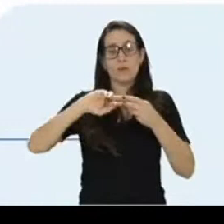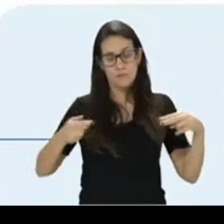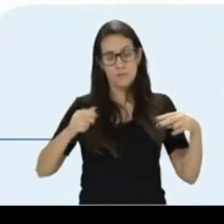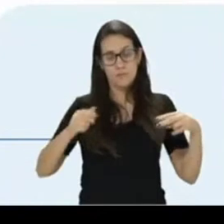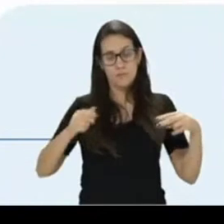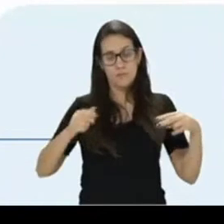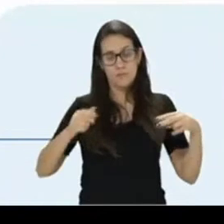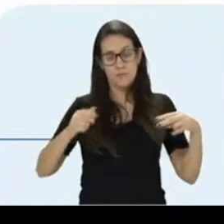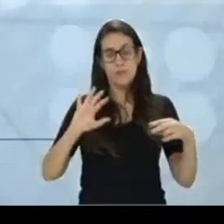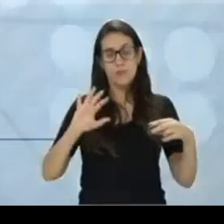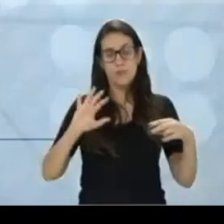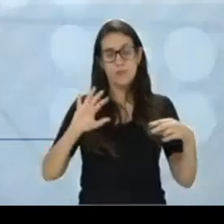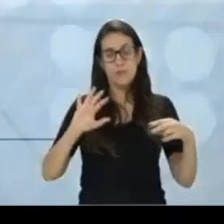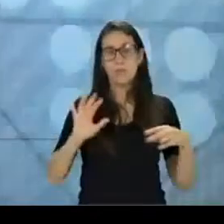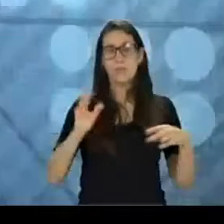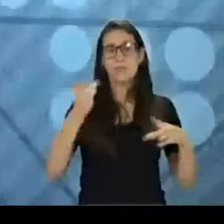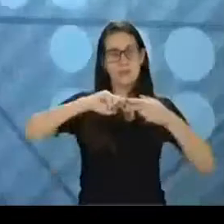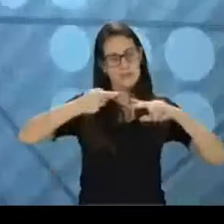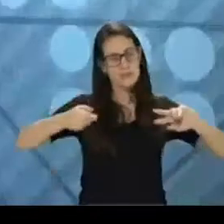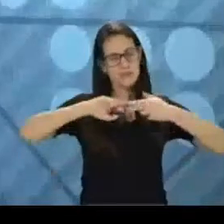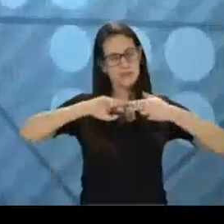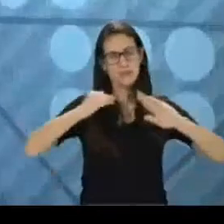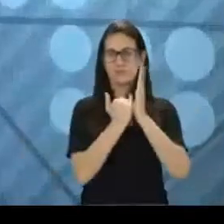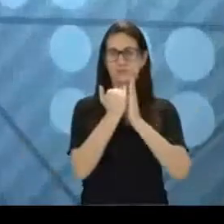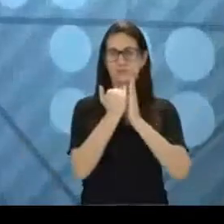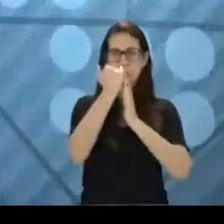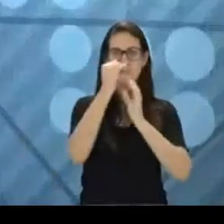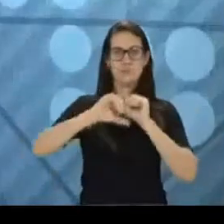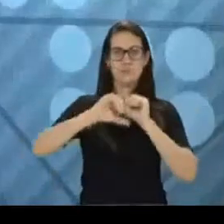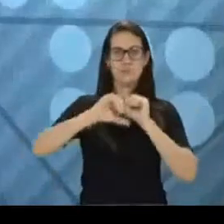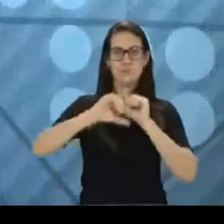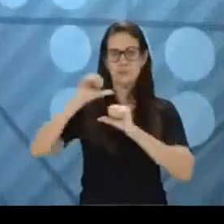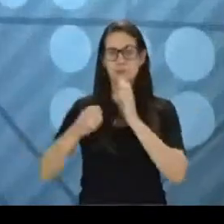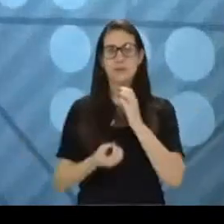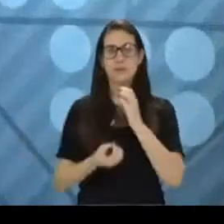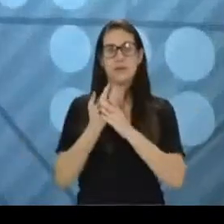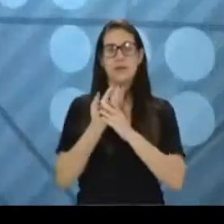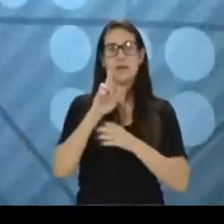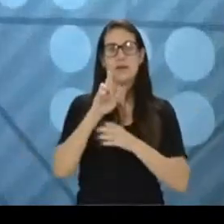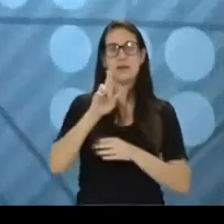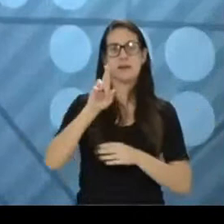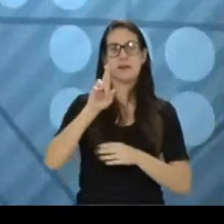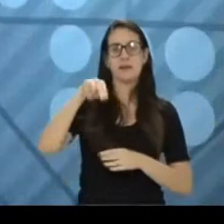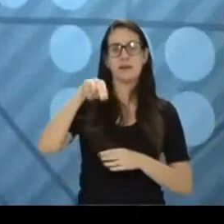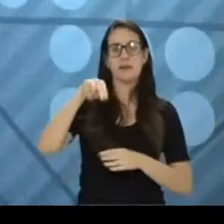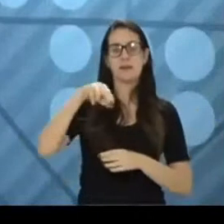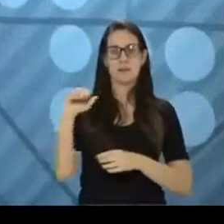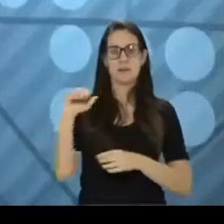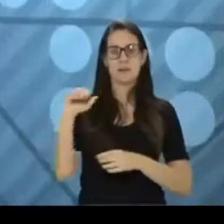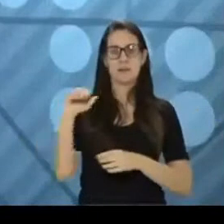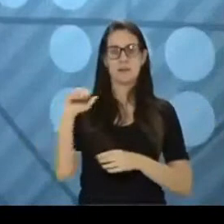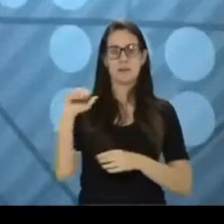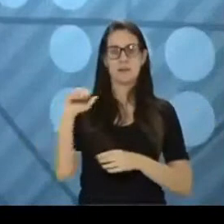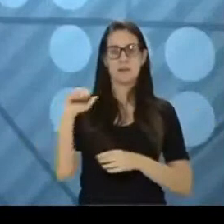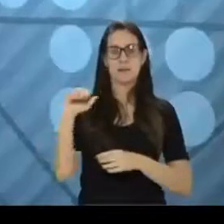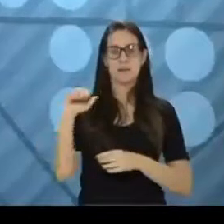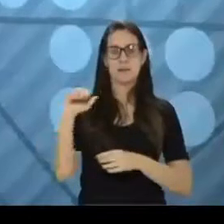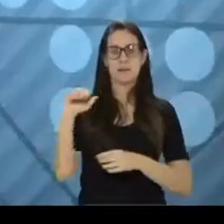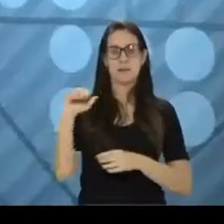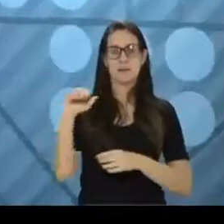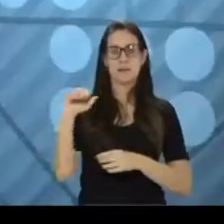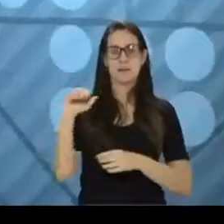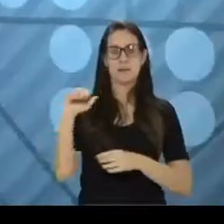de replicação, sofre processos de transcrição para a formação de RNA mensageiro, e depois esse RNA mensageiro